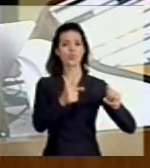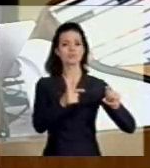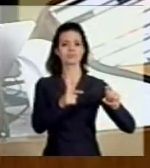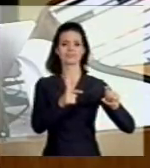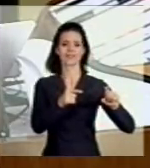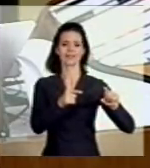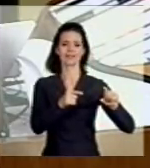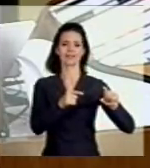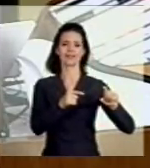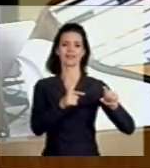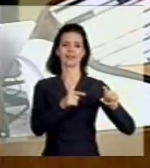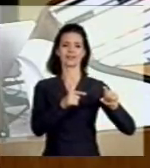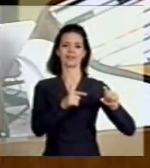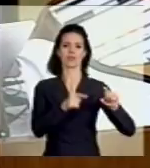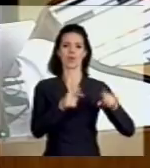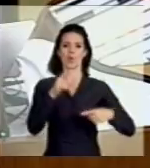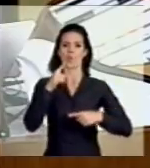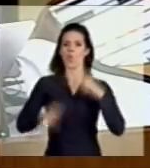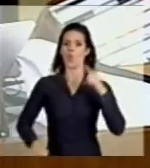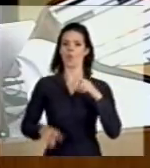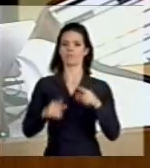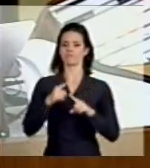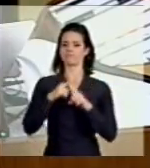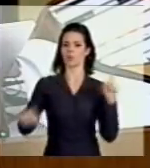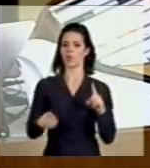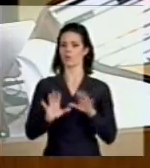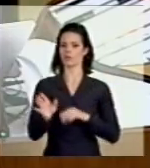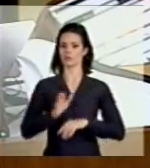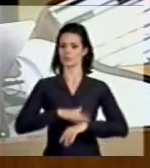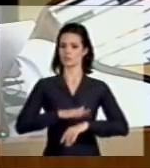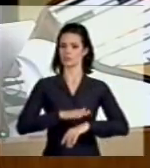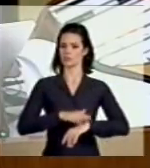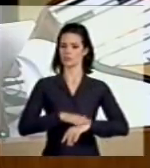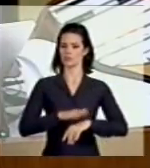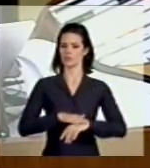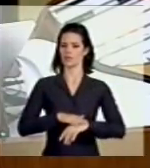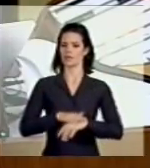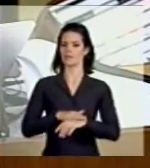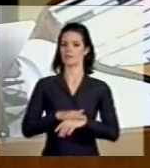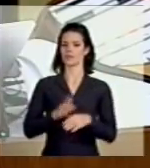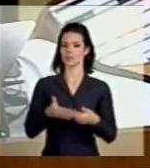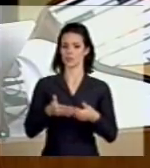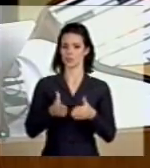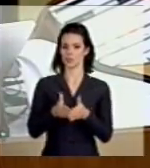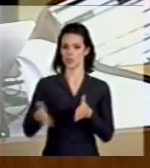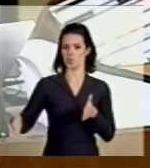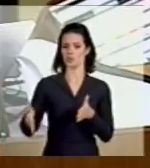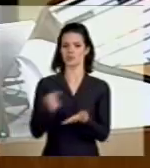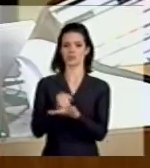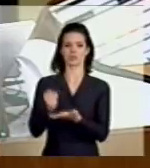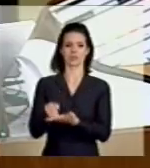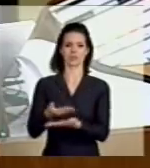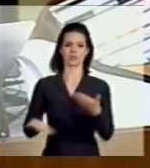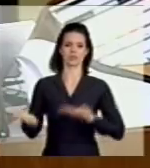não prevê, insisto, a suspensão das ações durante o prazo de adesão do acordo. E aqui faço um parênteses, senhor presidente, um acordo